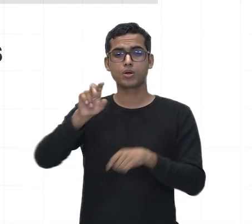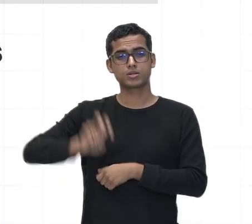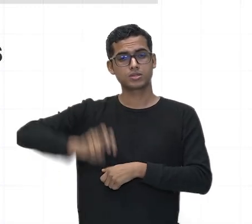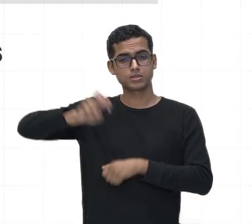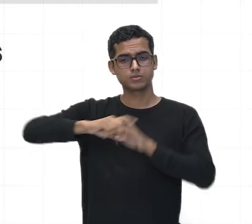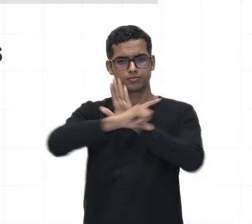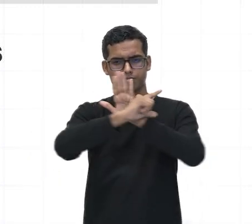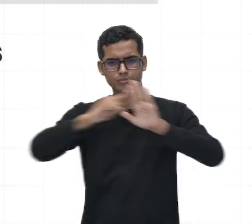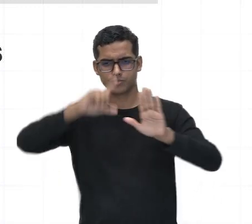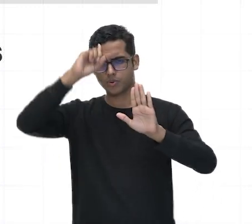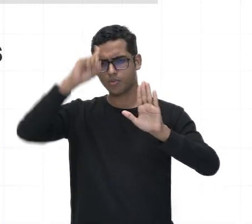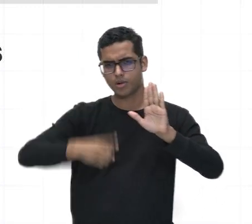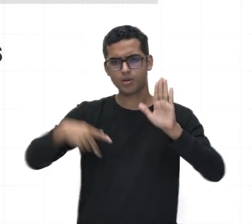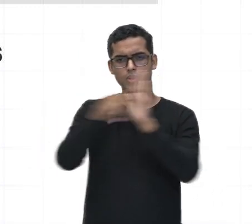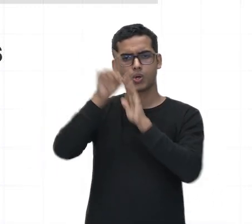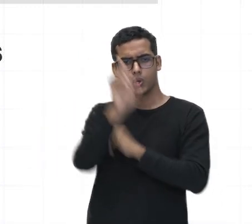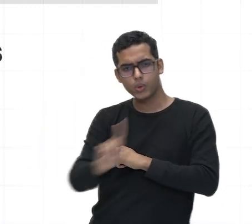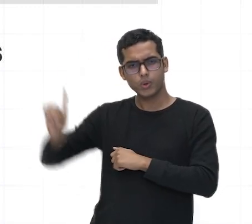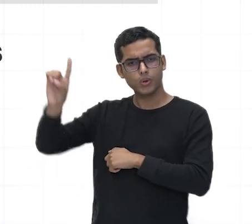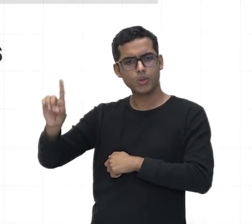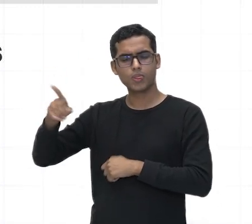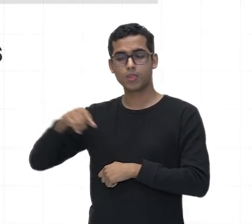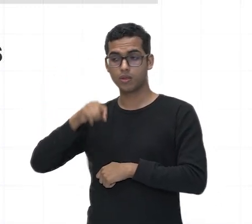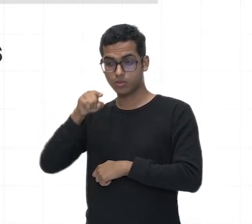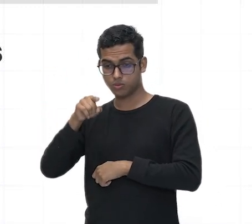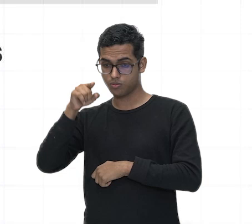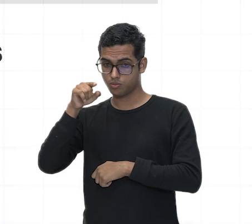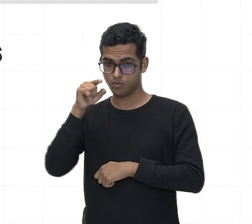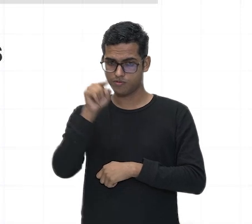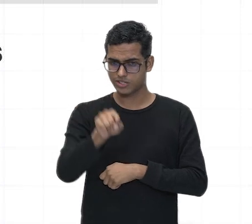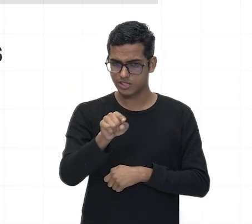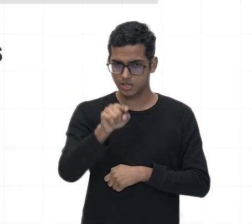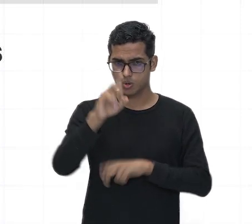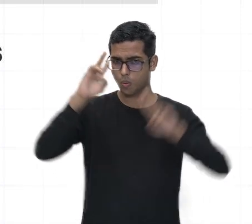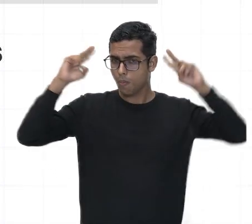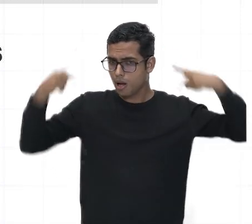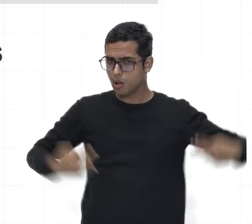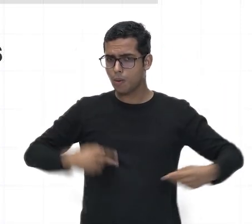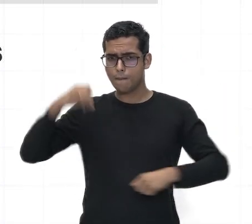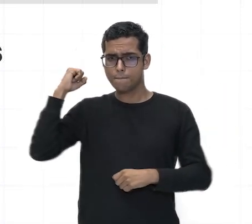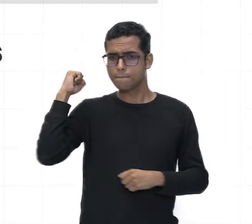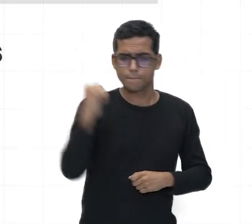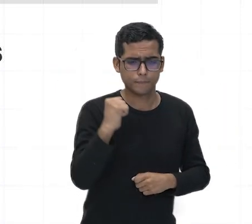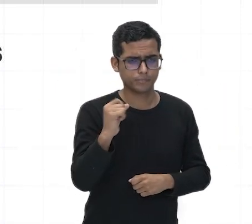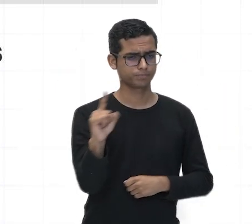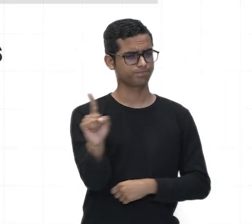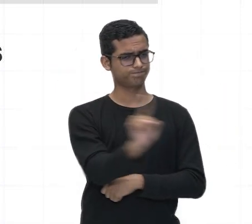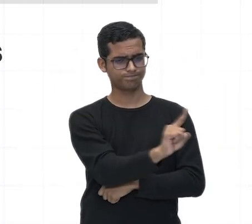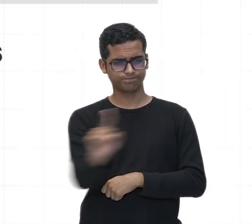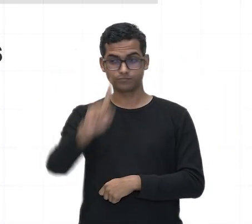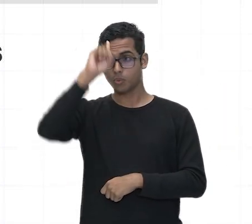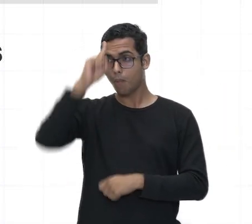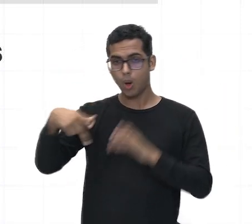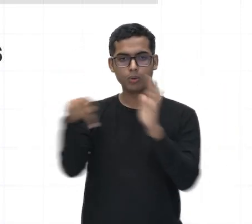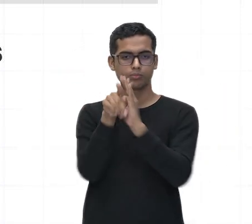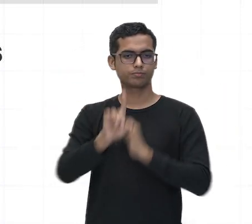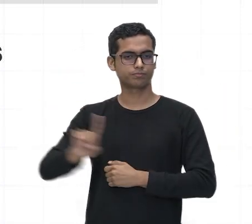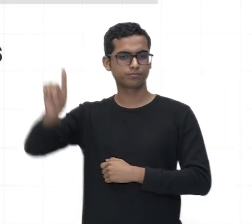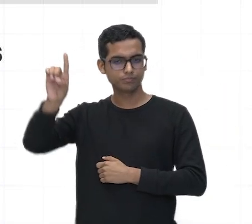pelo 5º mandamento, não matarás. Né? Há uma ordem, um mandamento de Deus.